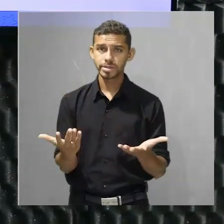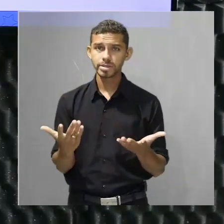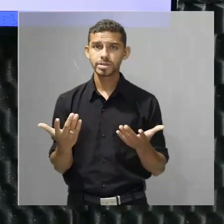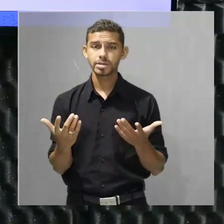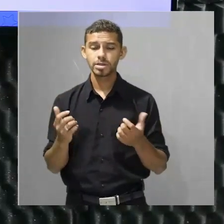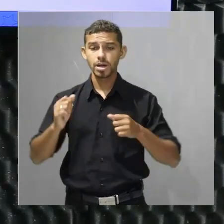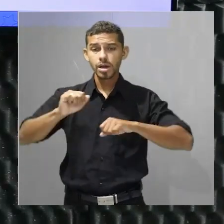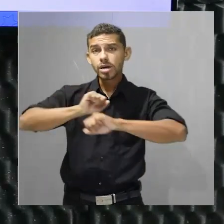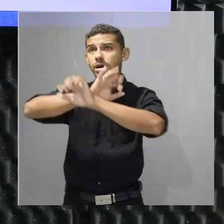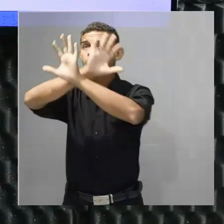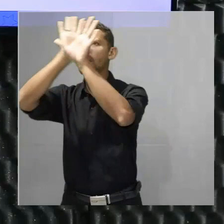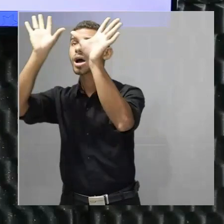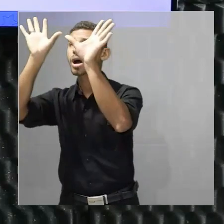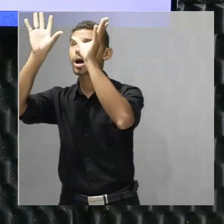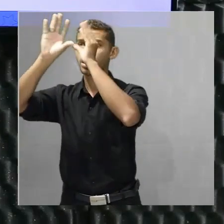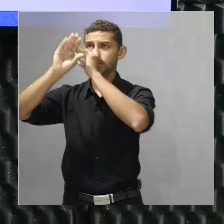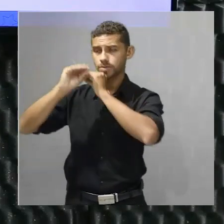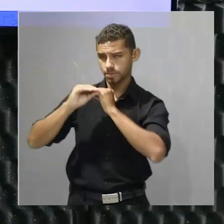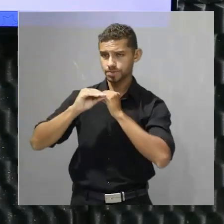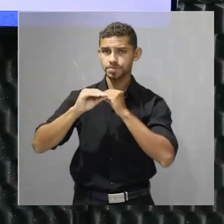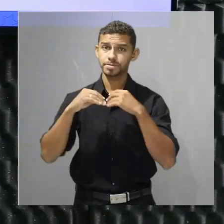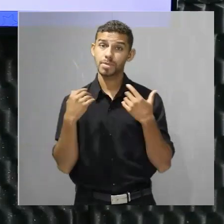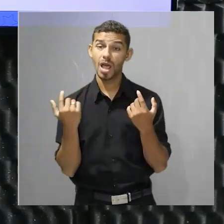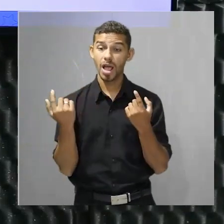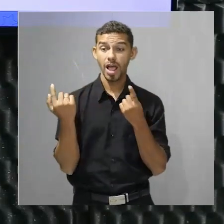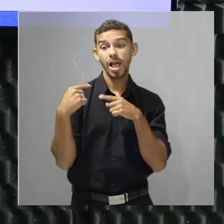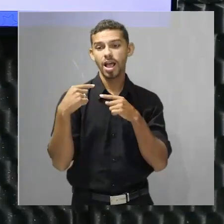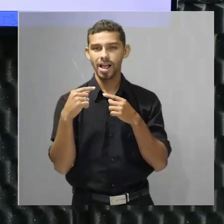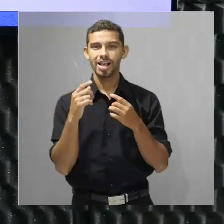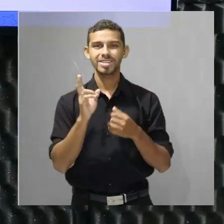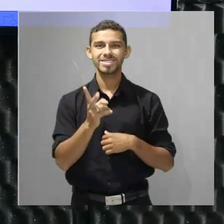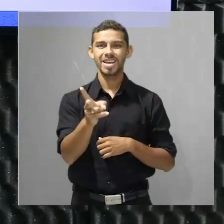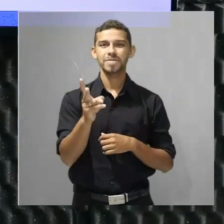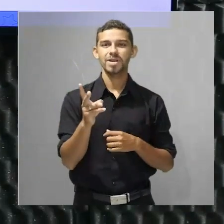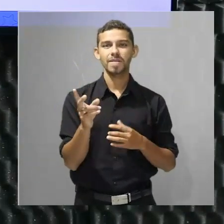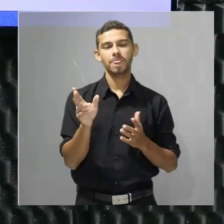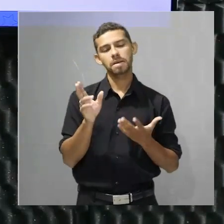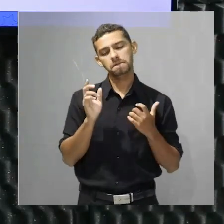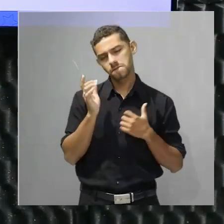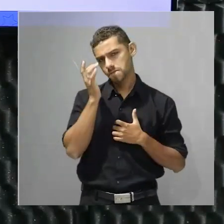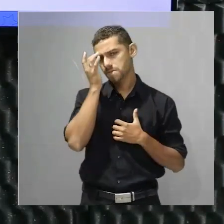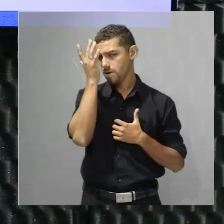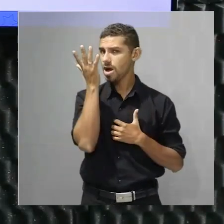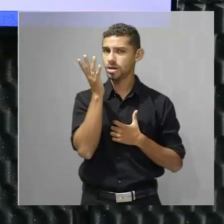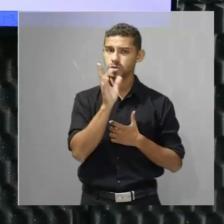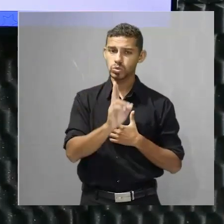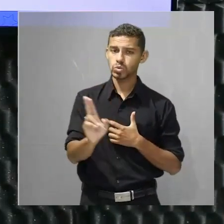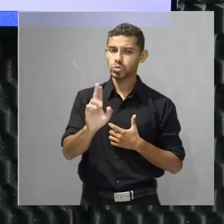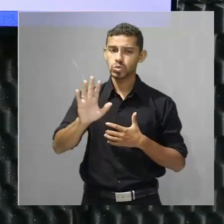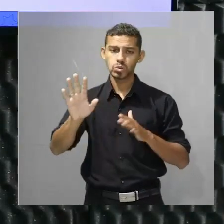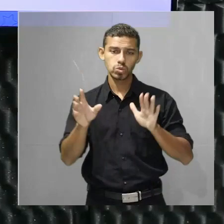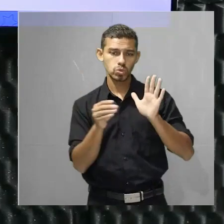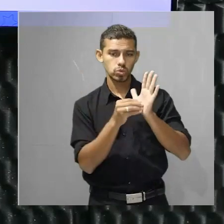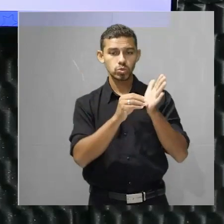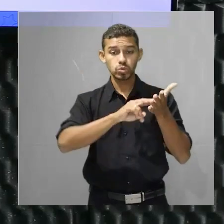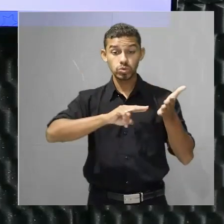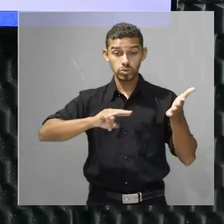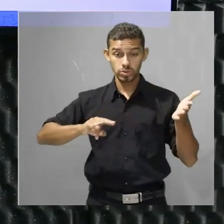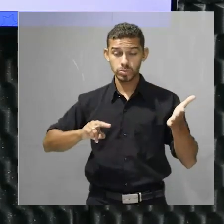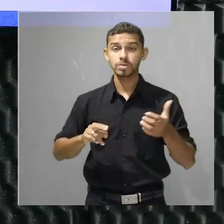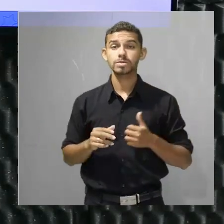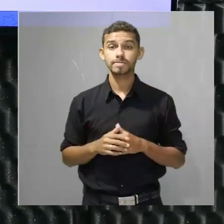claridade escuridão então sim esse aí Ficaria bem fácil de vocês utilizarem na sua redação